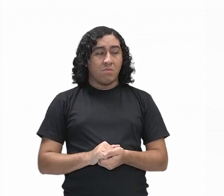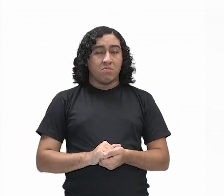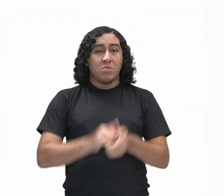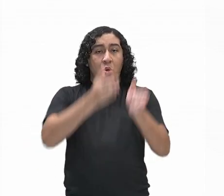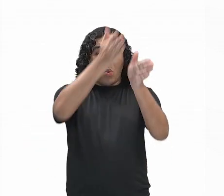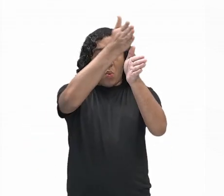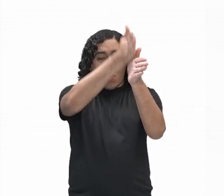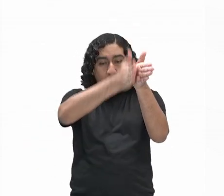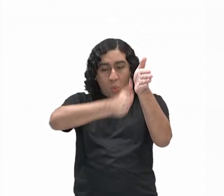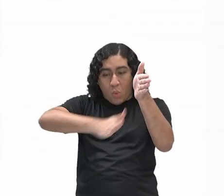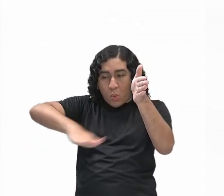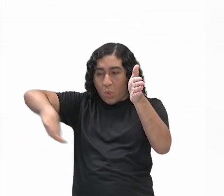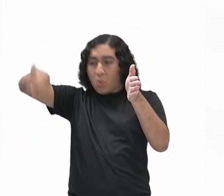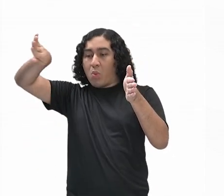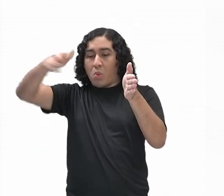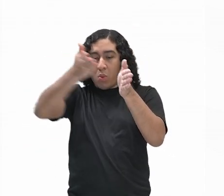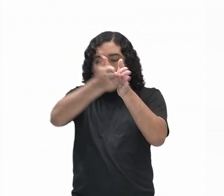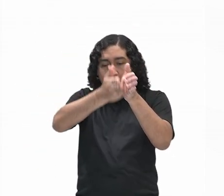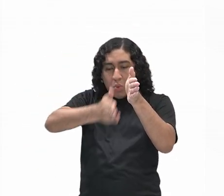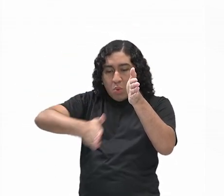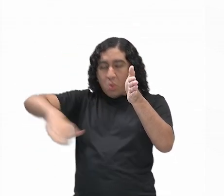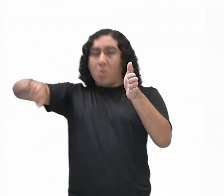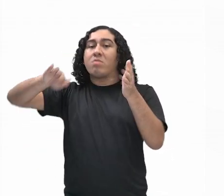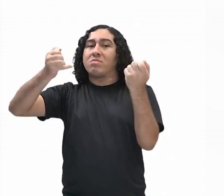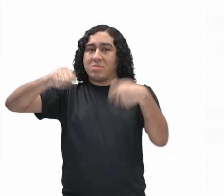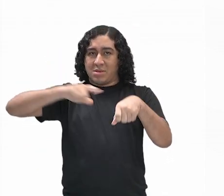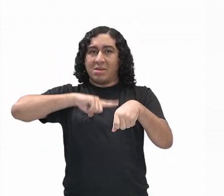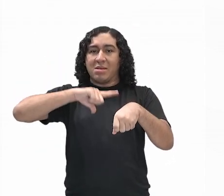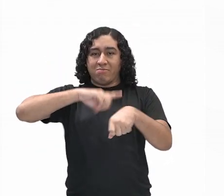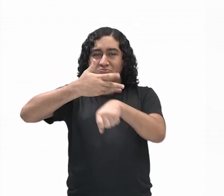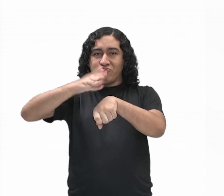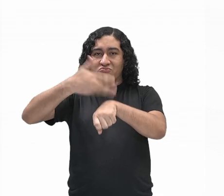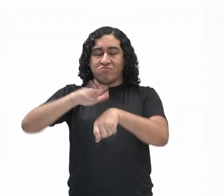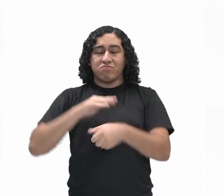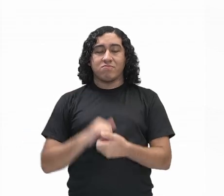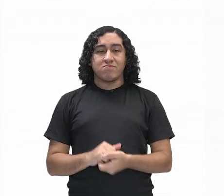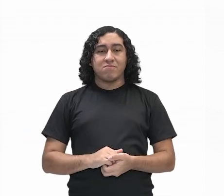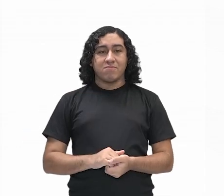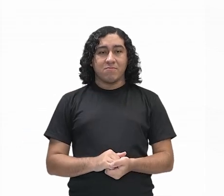tem que conseguir fazer as manobras todas nessa plataforma aí.